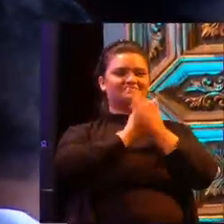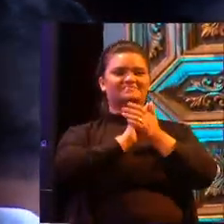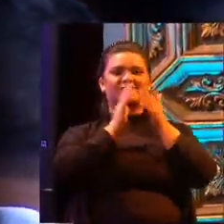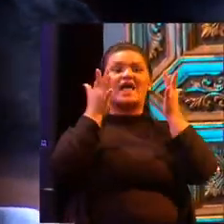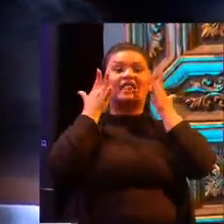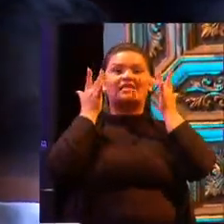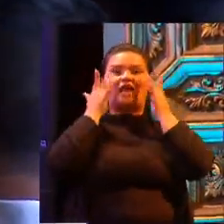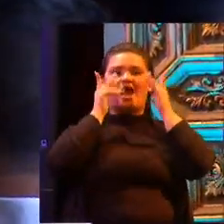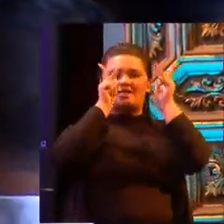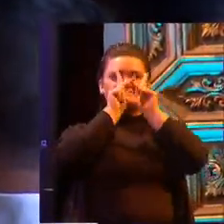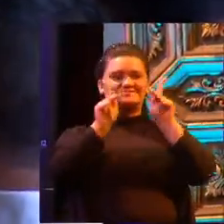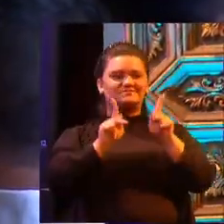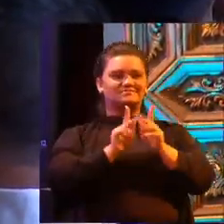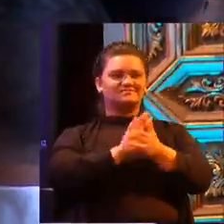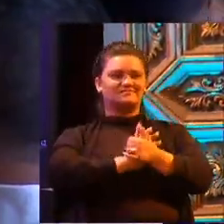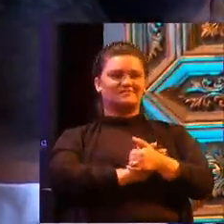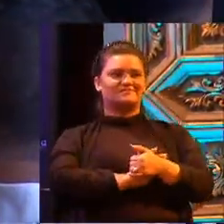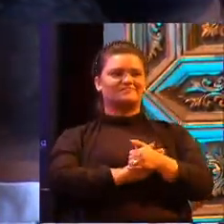Paz.